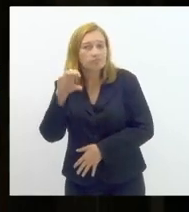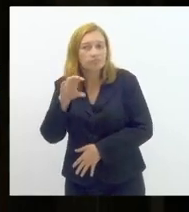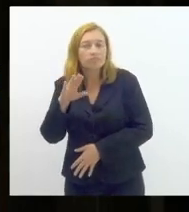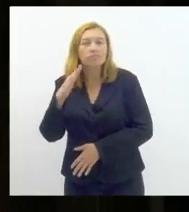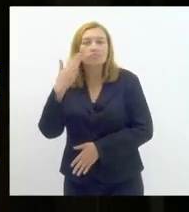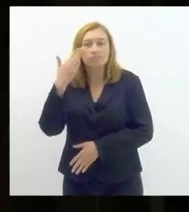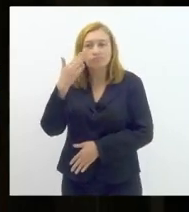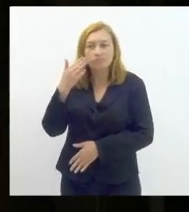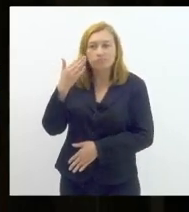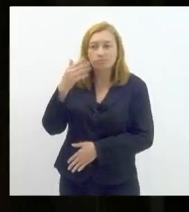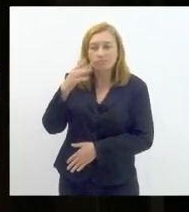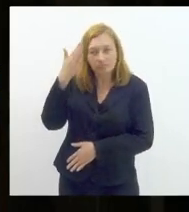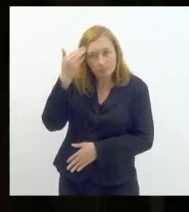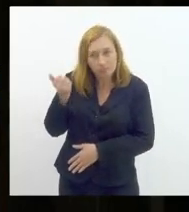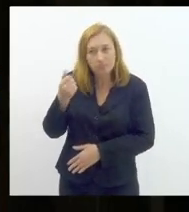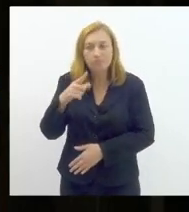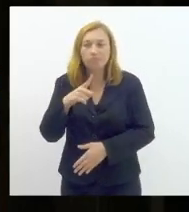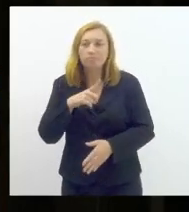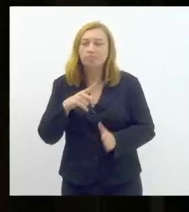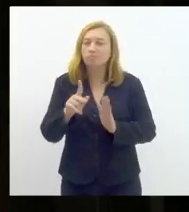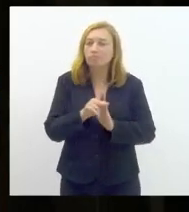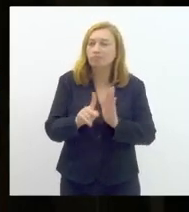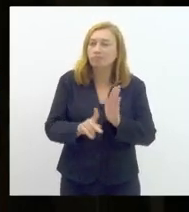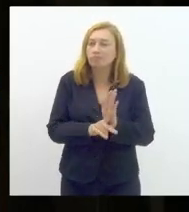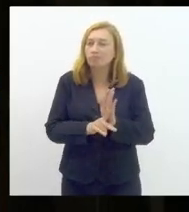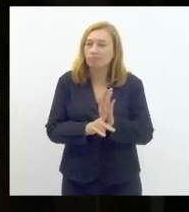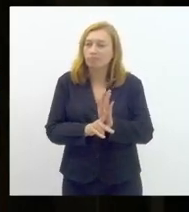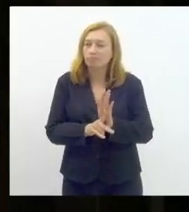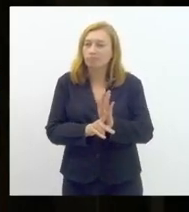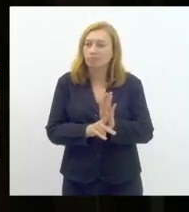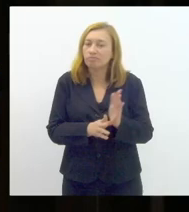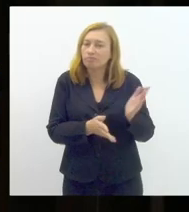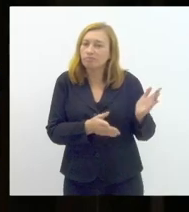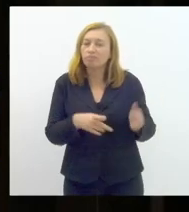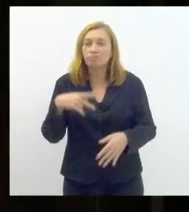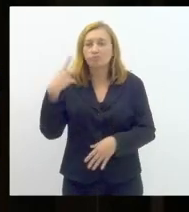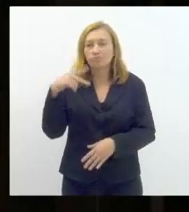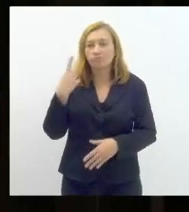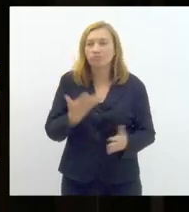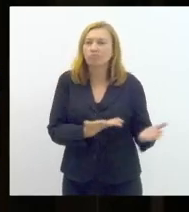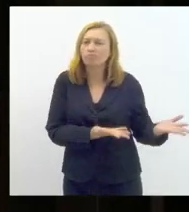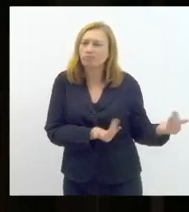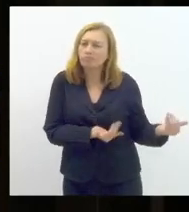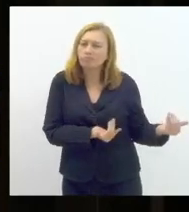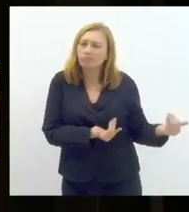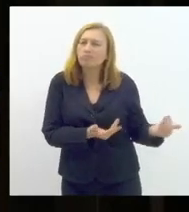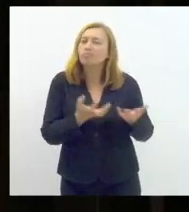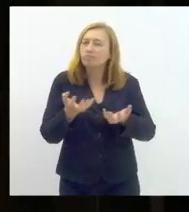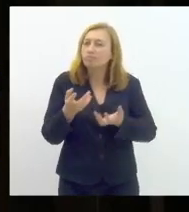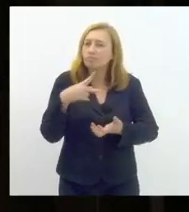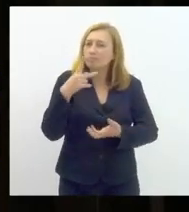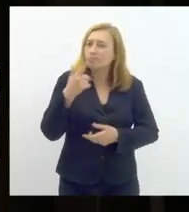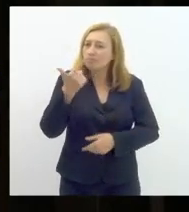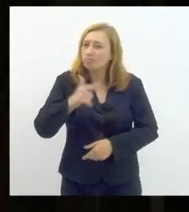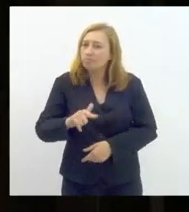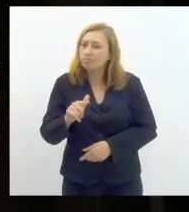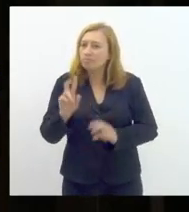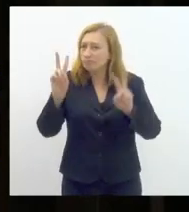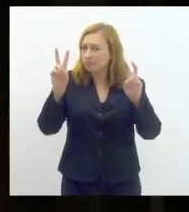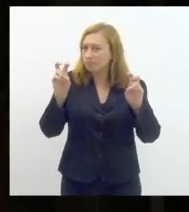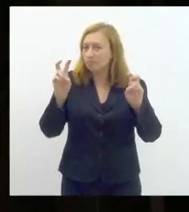estamos falando, estamos num projeto de protagonismo juvenil, e eu quero falar mais uma vez sobre